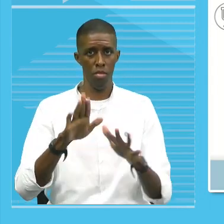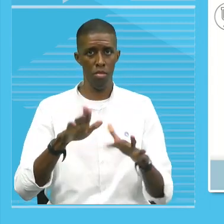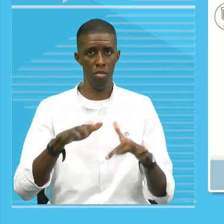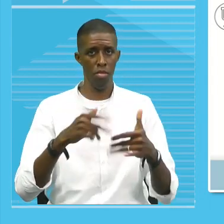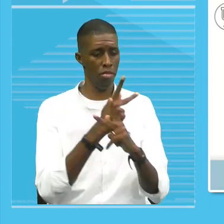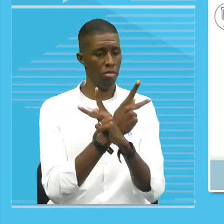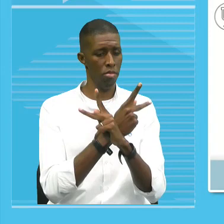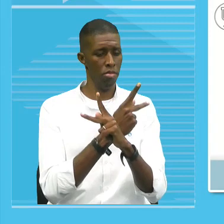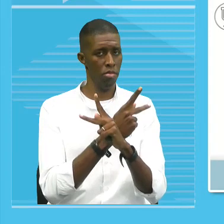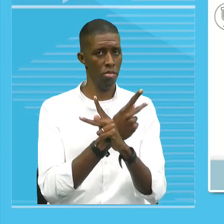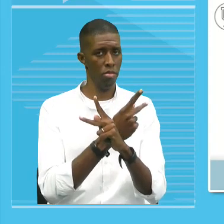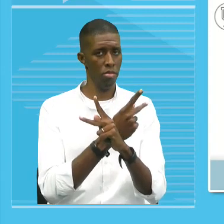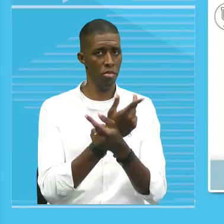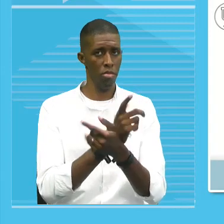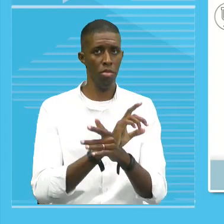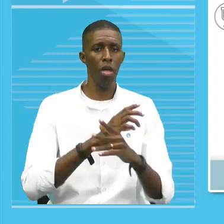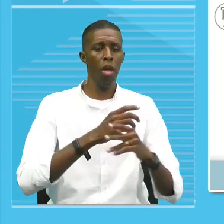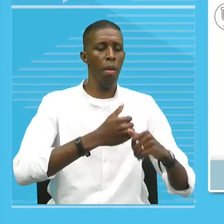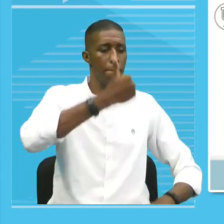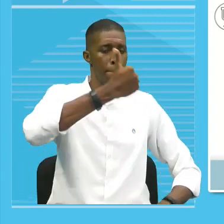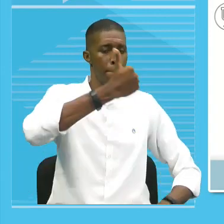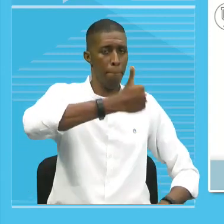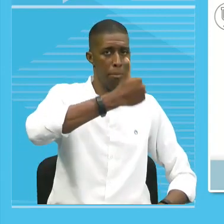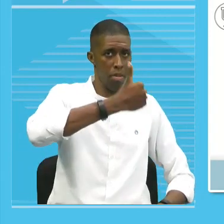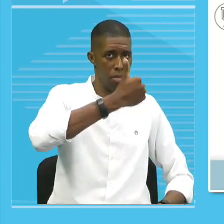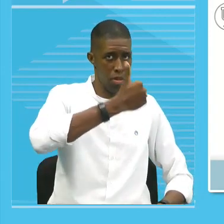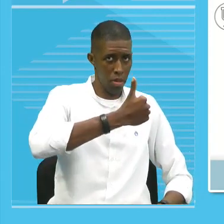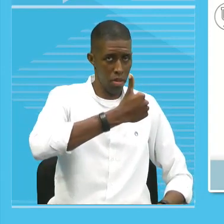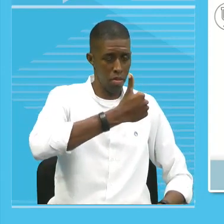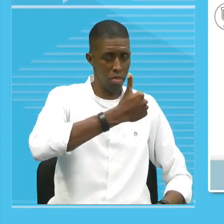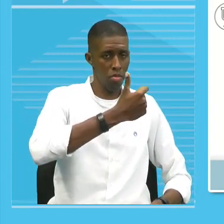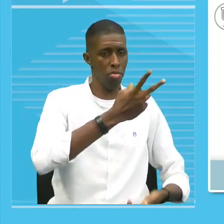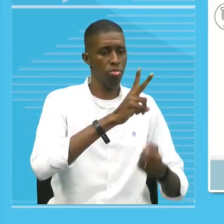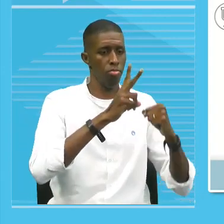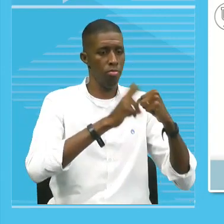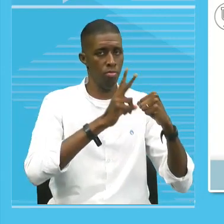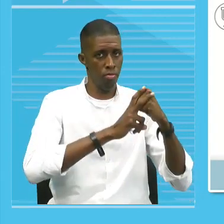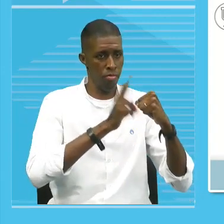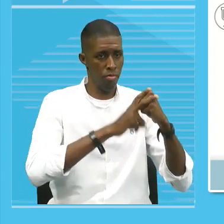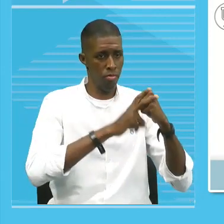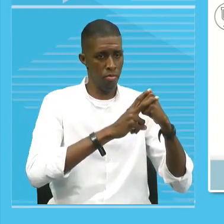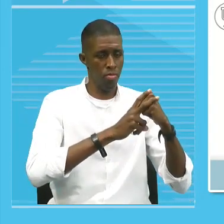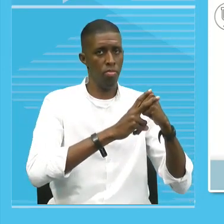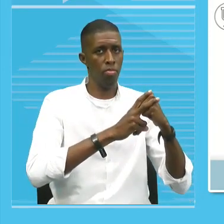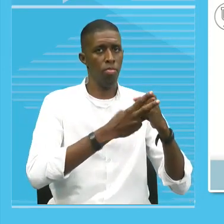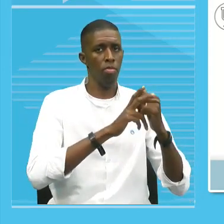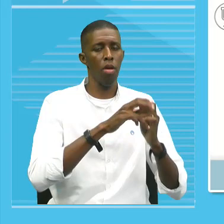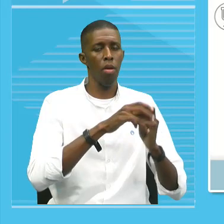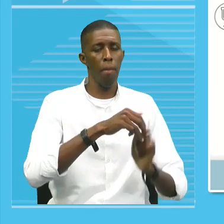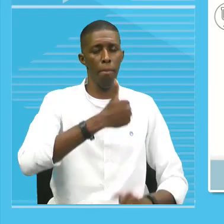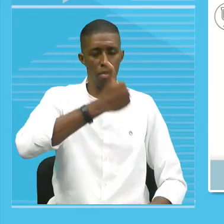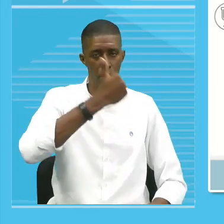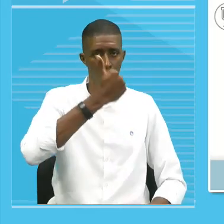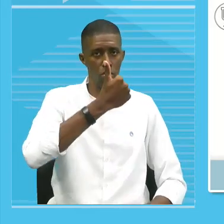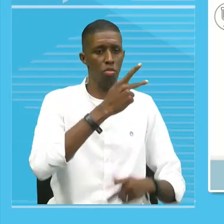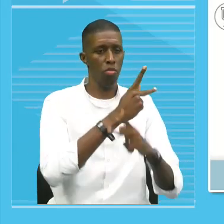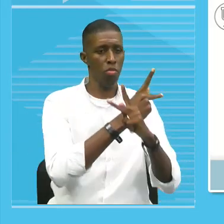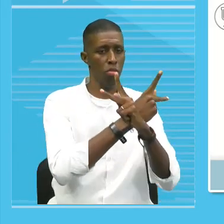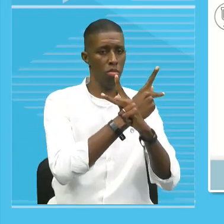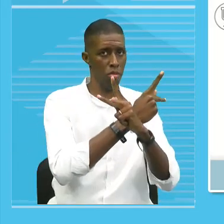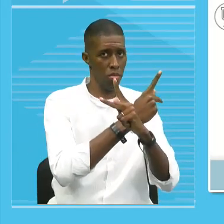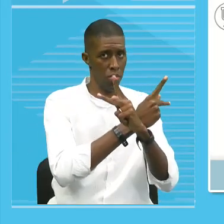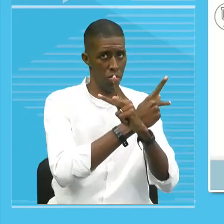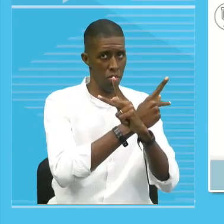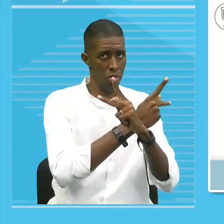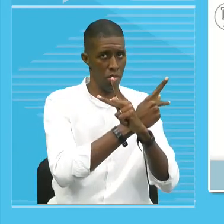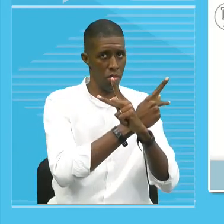do verbo contar né o verbo contar então Juan os contou